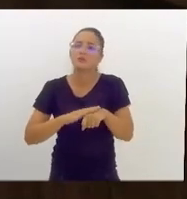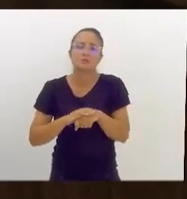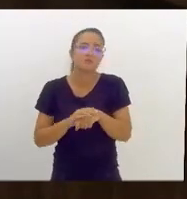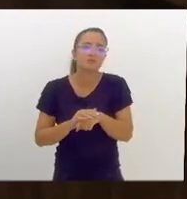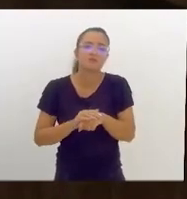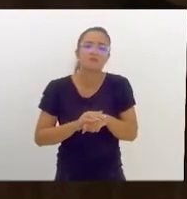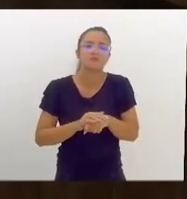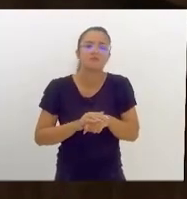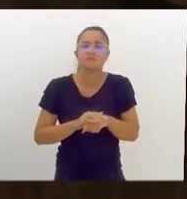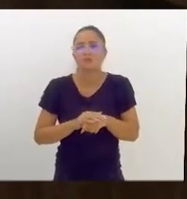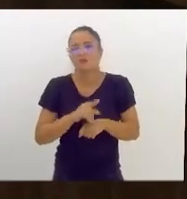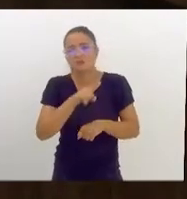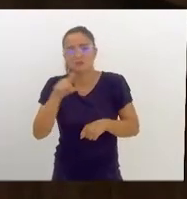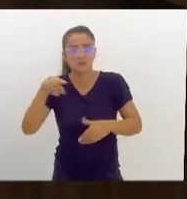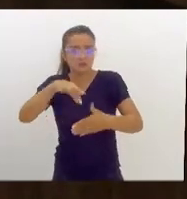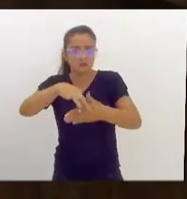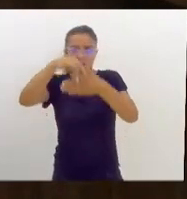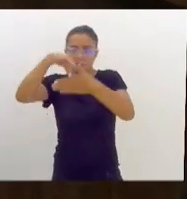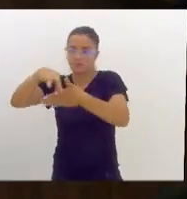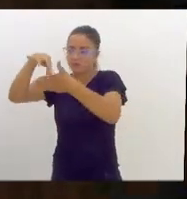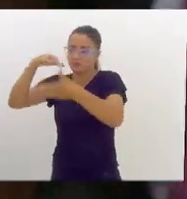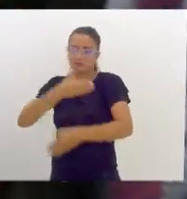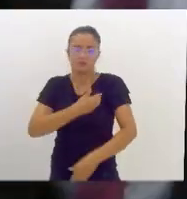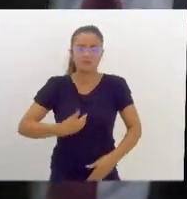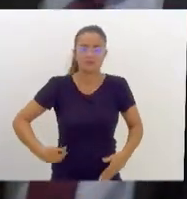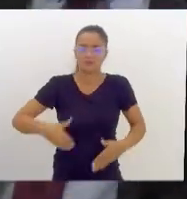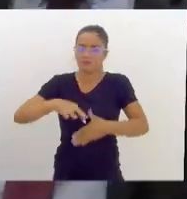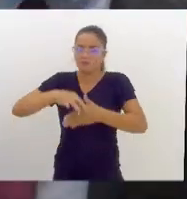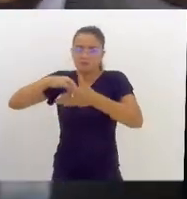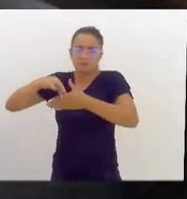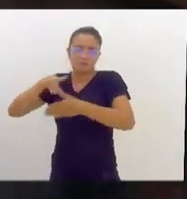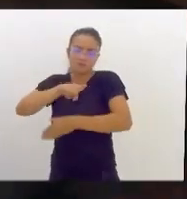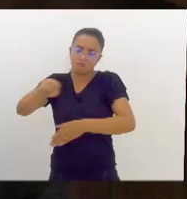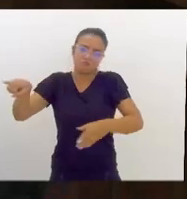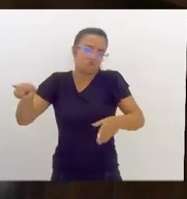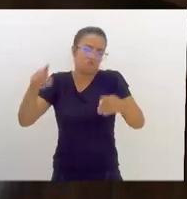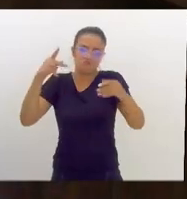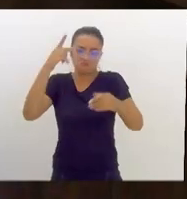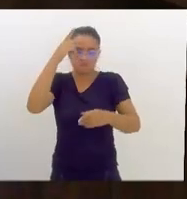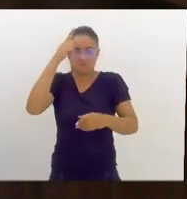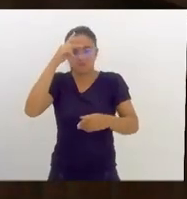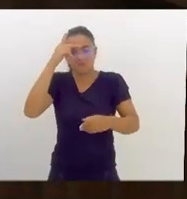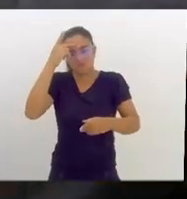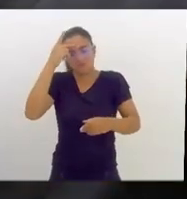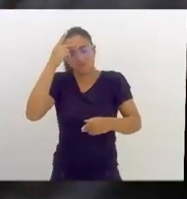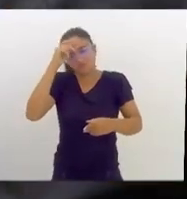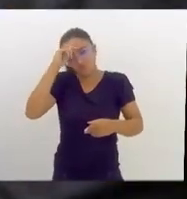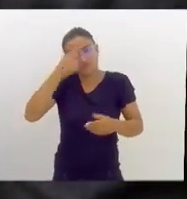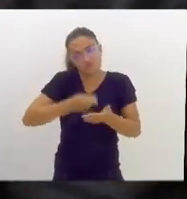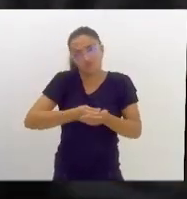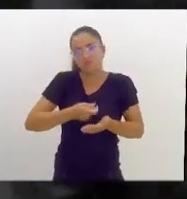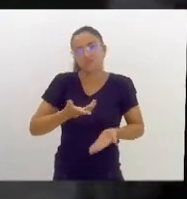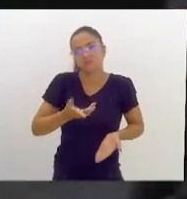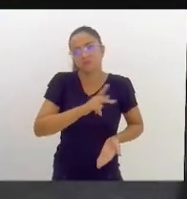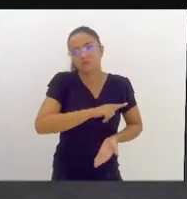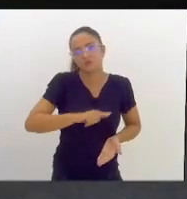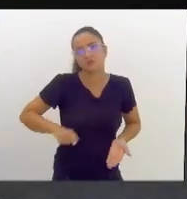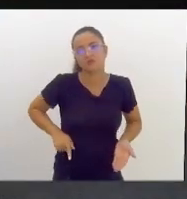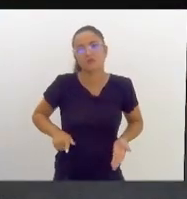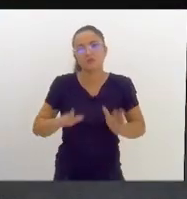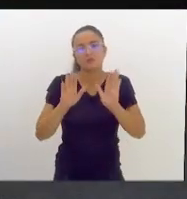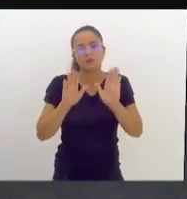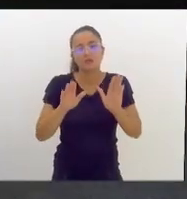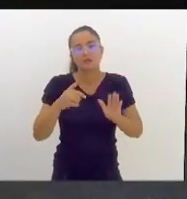senhores, que são os líderes do governo, vão decidir lá com o governo. Eu só queria lembrar que